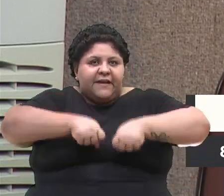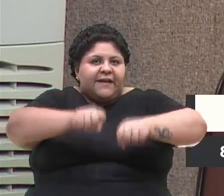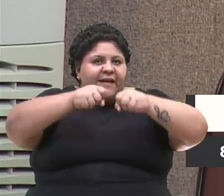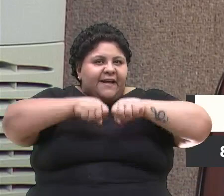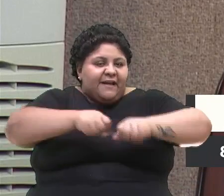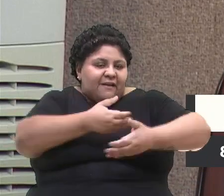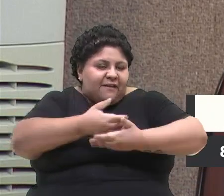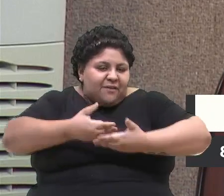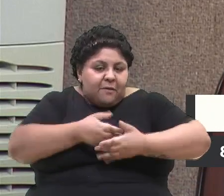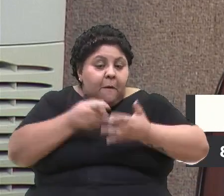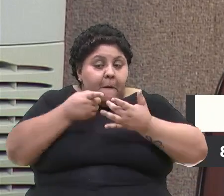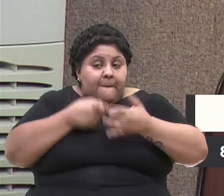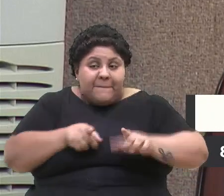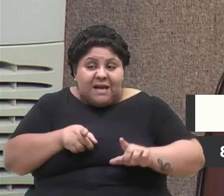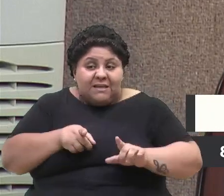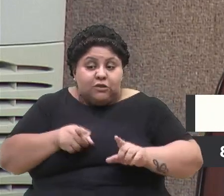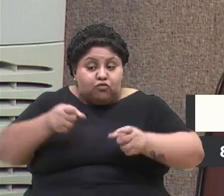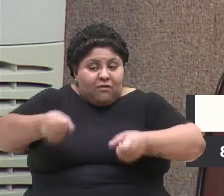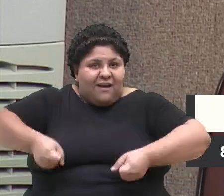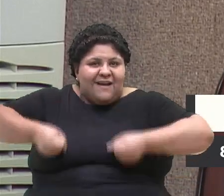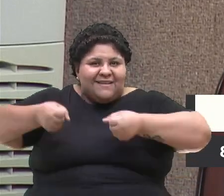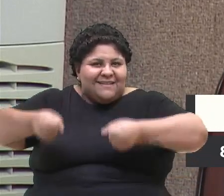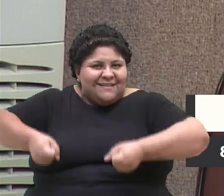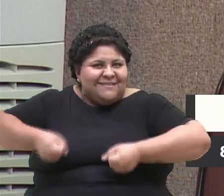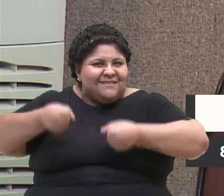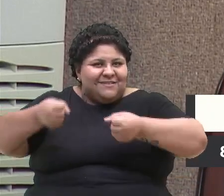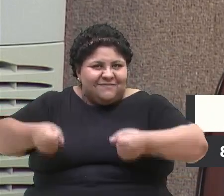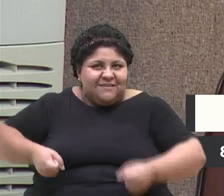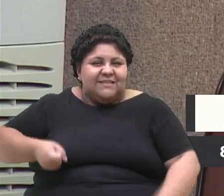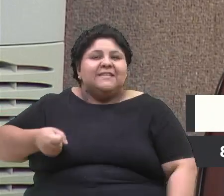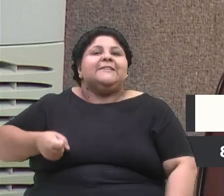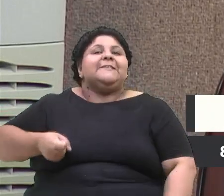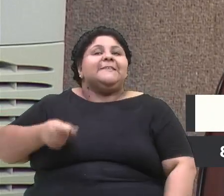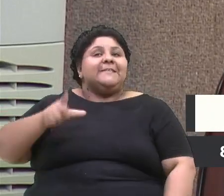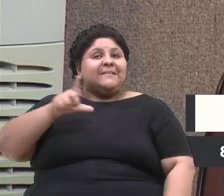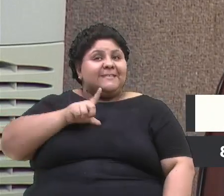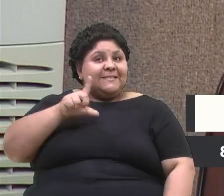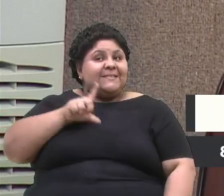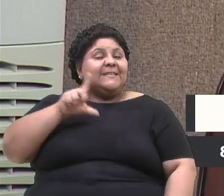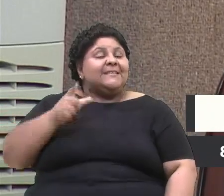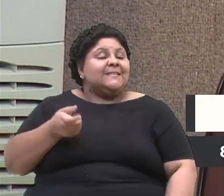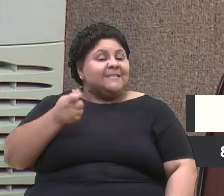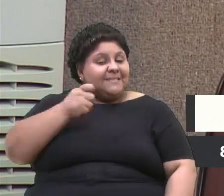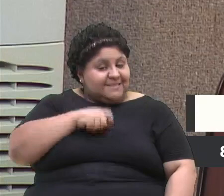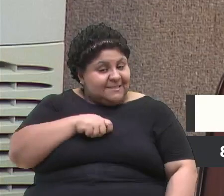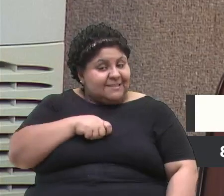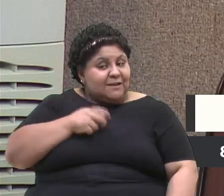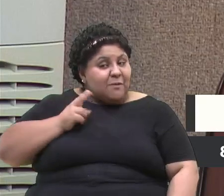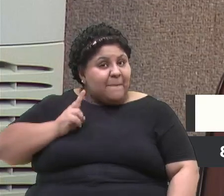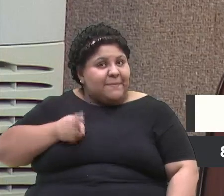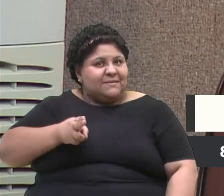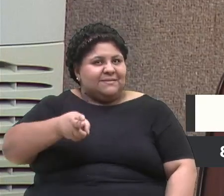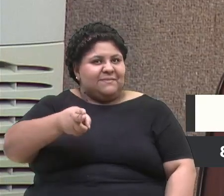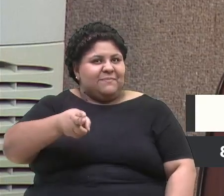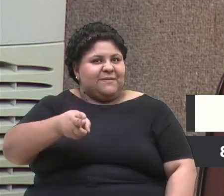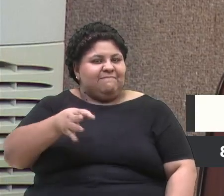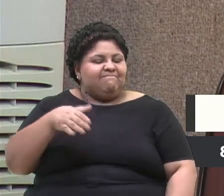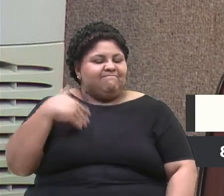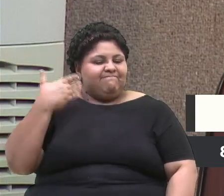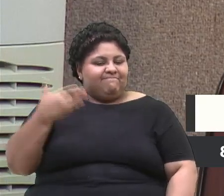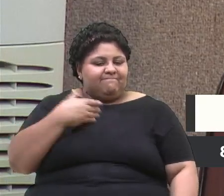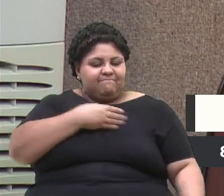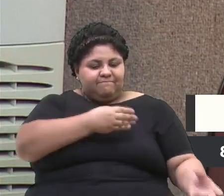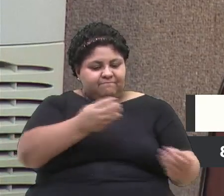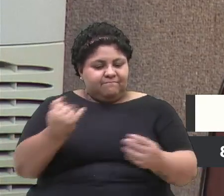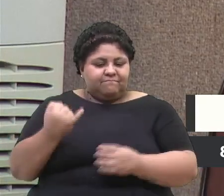cadeirante, muitas vezes, tem essa condição vitalícia, né? Então, é muito importante para a